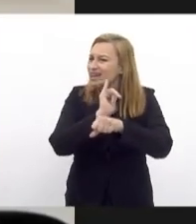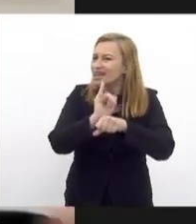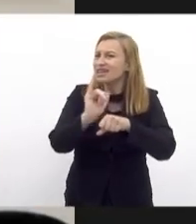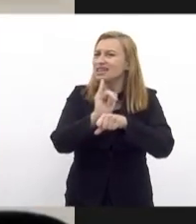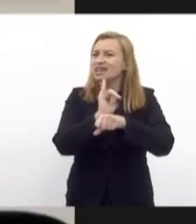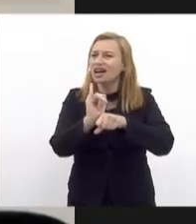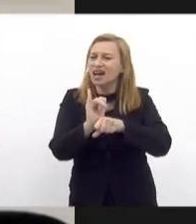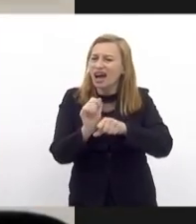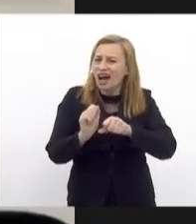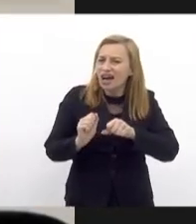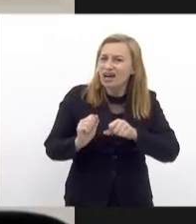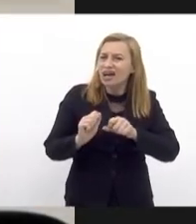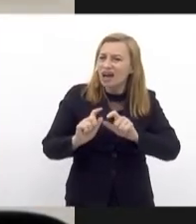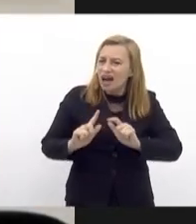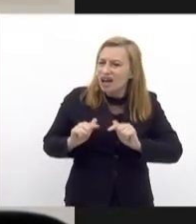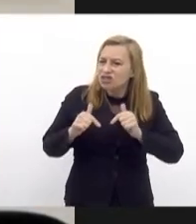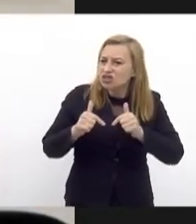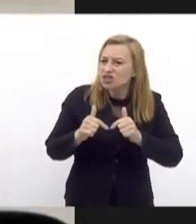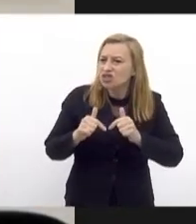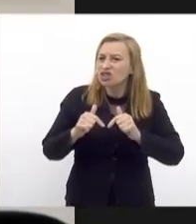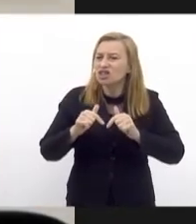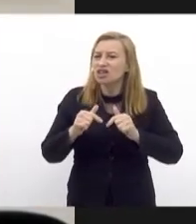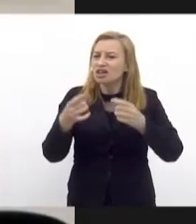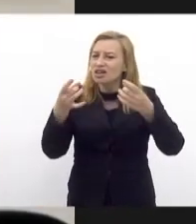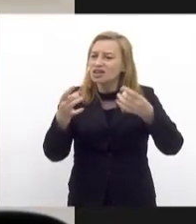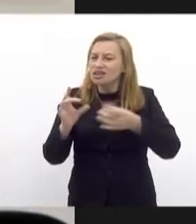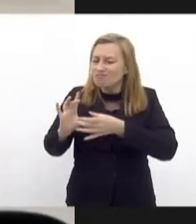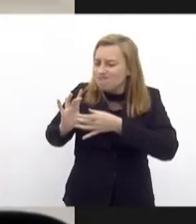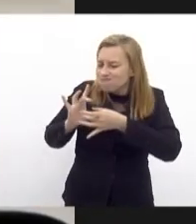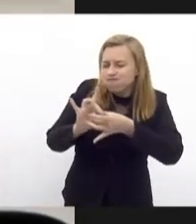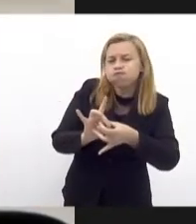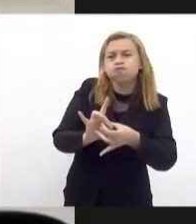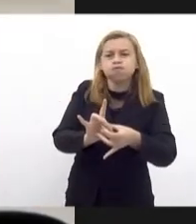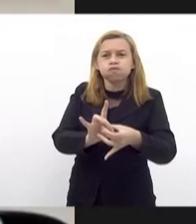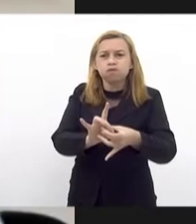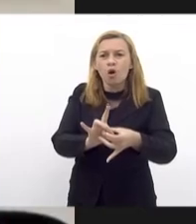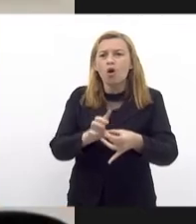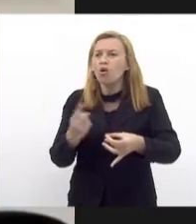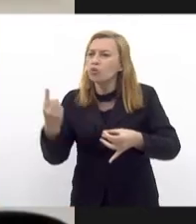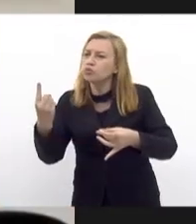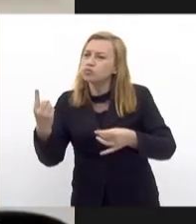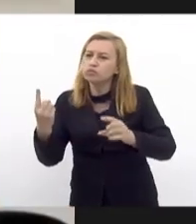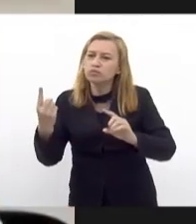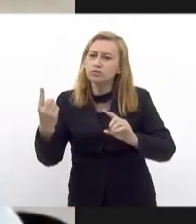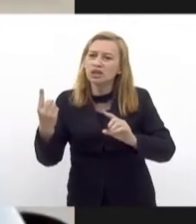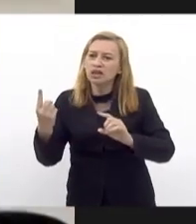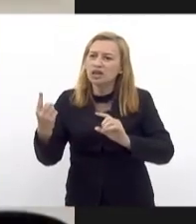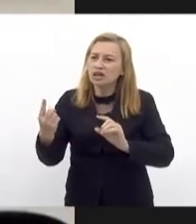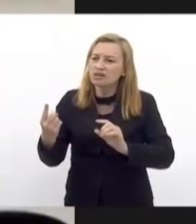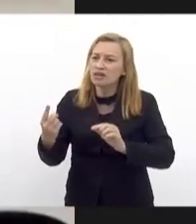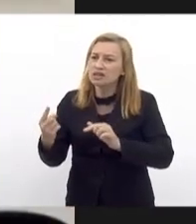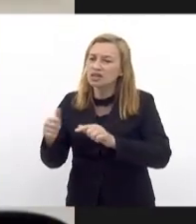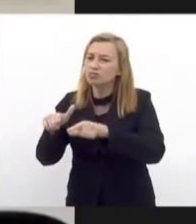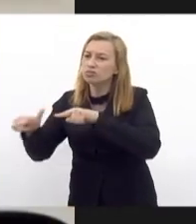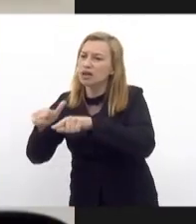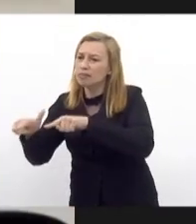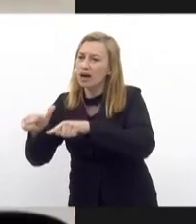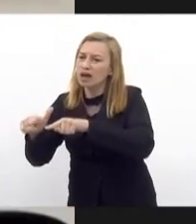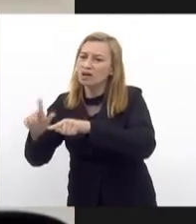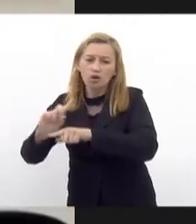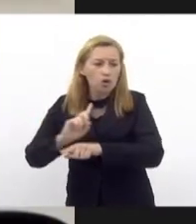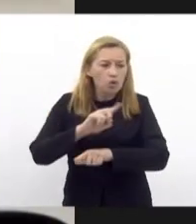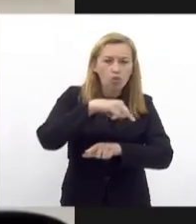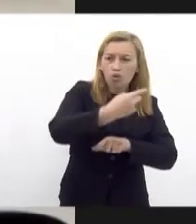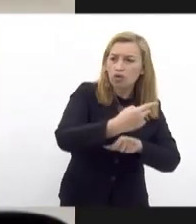as atividades desse aeroporto têm que ser complementares, né? Um tem que prestar um tipo de serviço, o outro tipo de serviço.